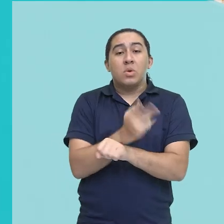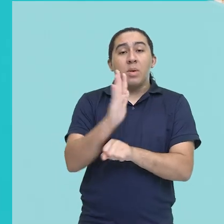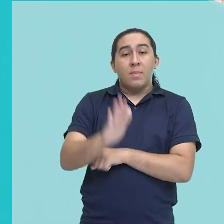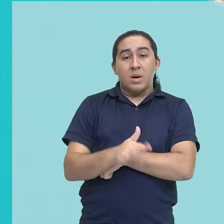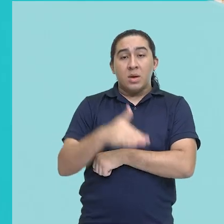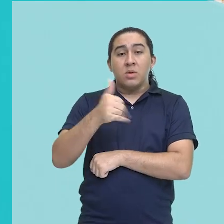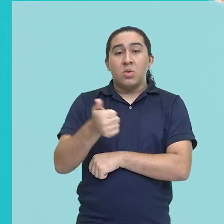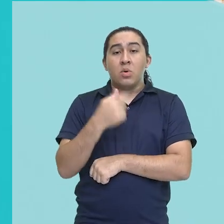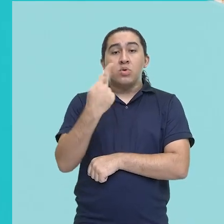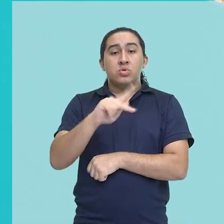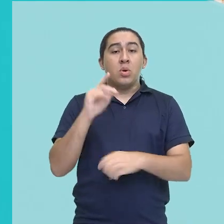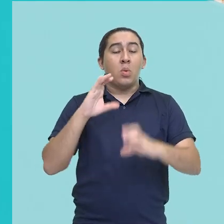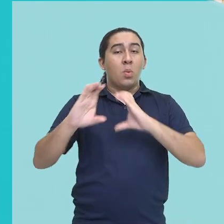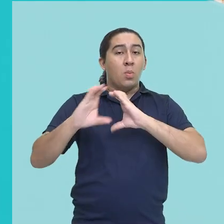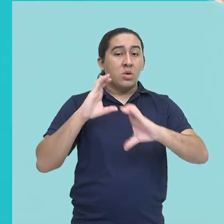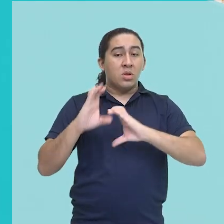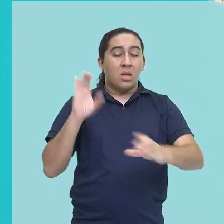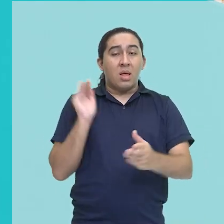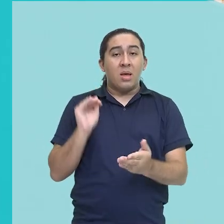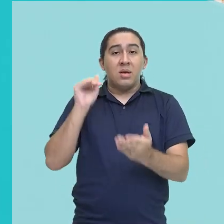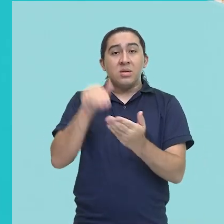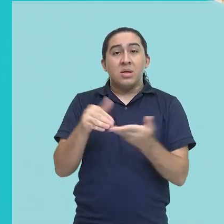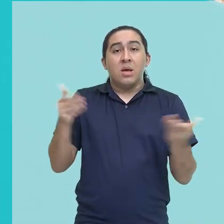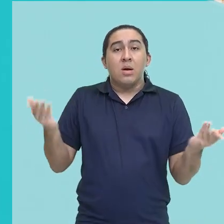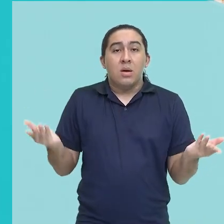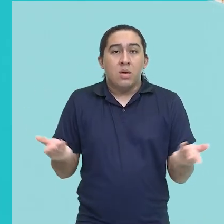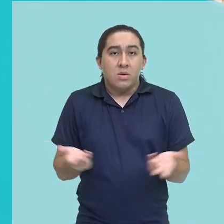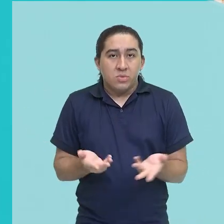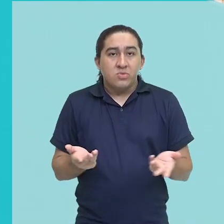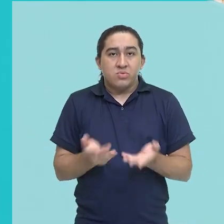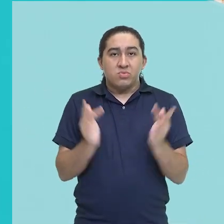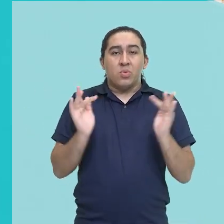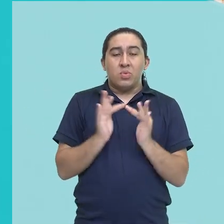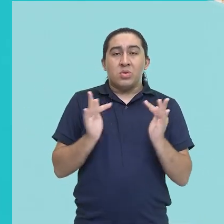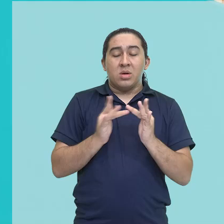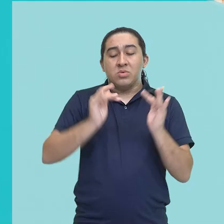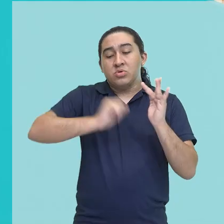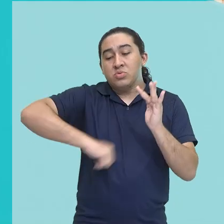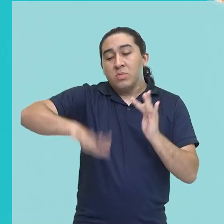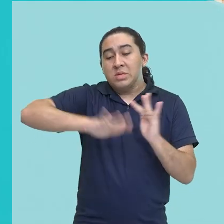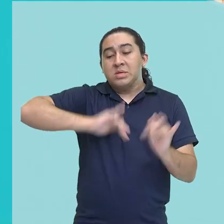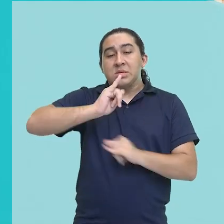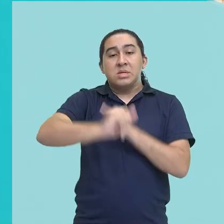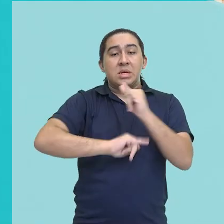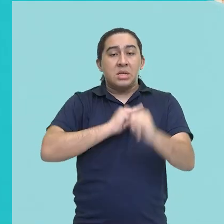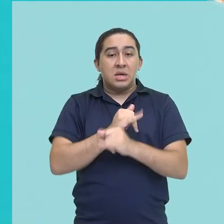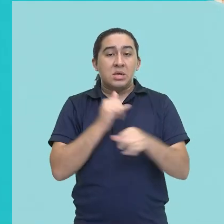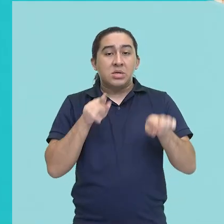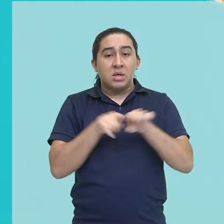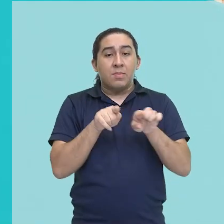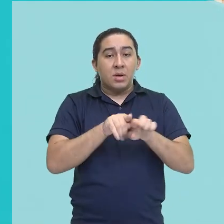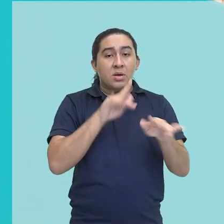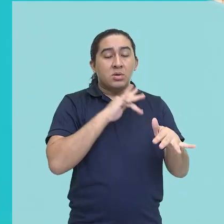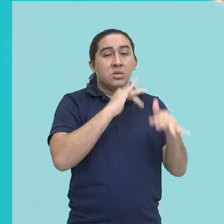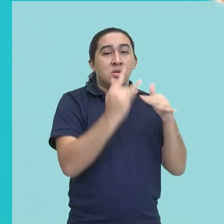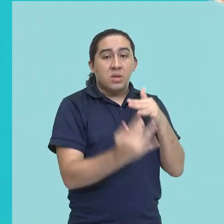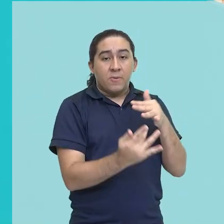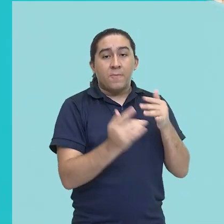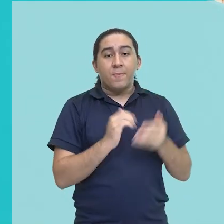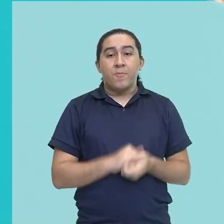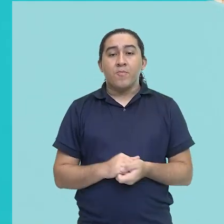da sua comunicação, até chegarmos no mundo do ciberespaço, das internet, das redes sociais. E